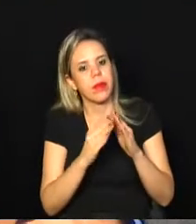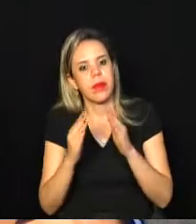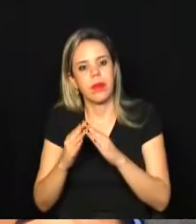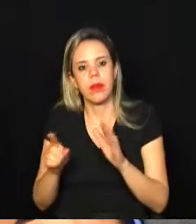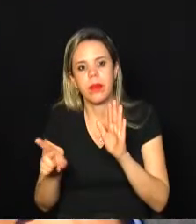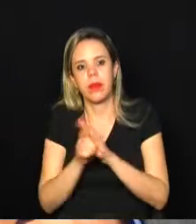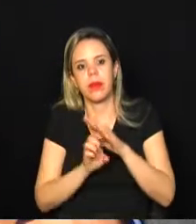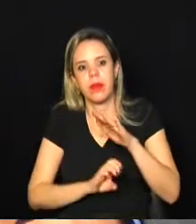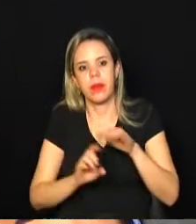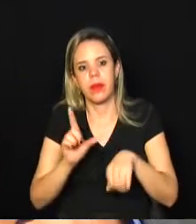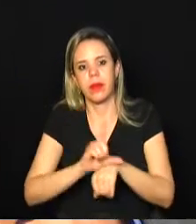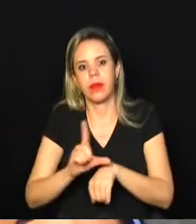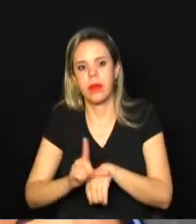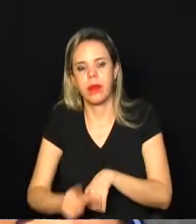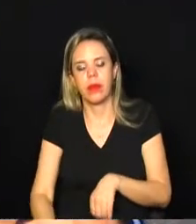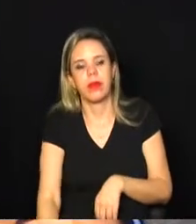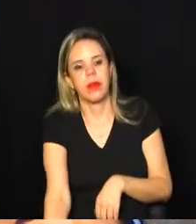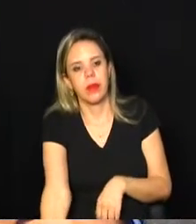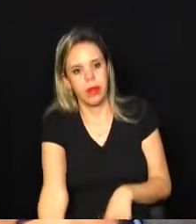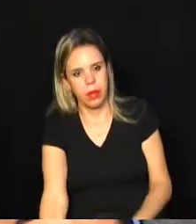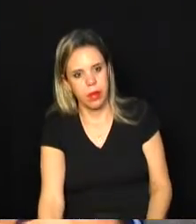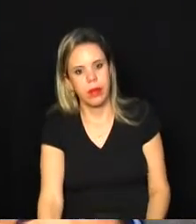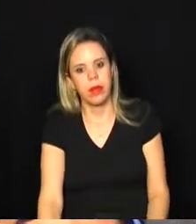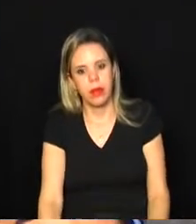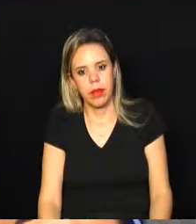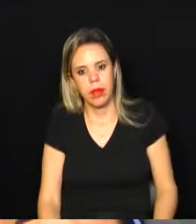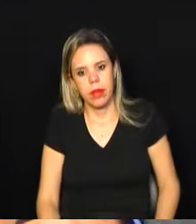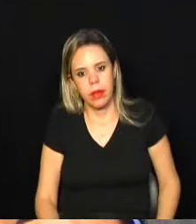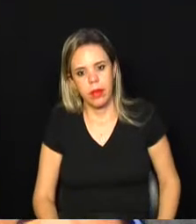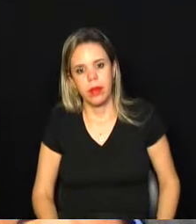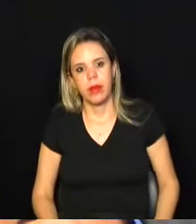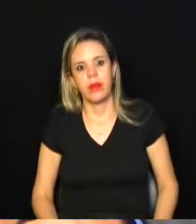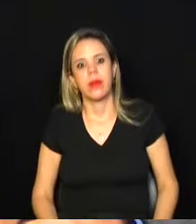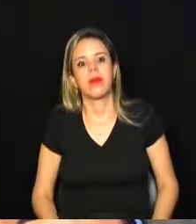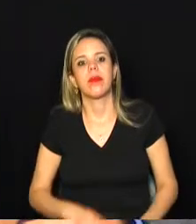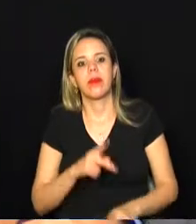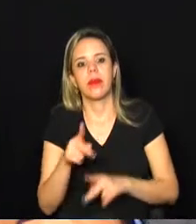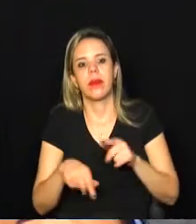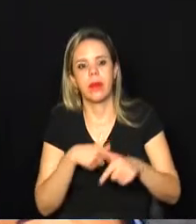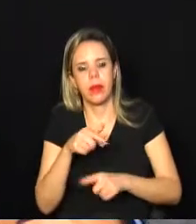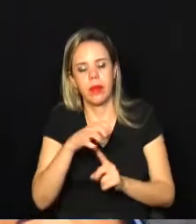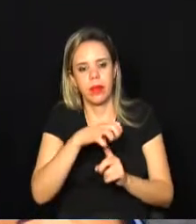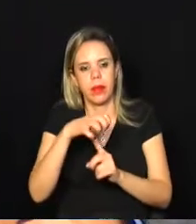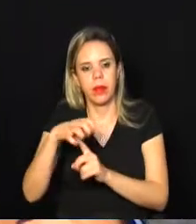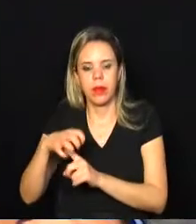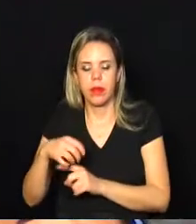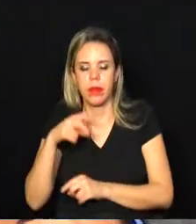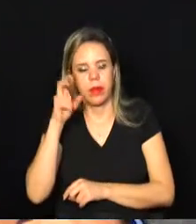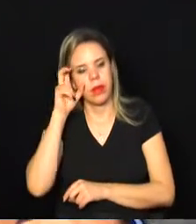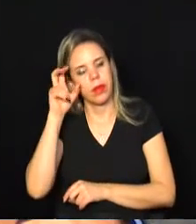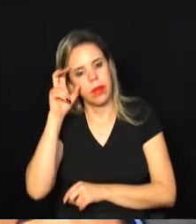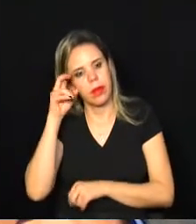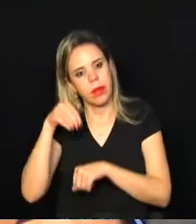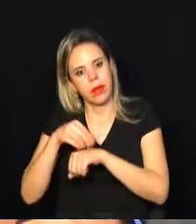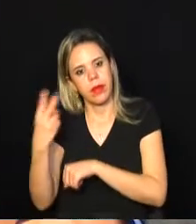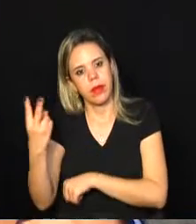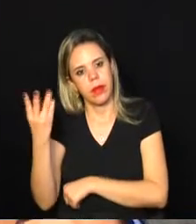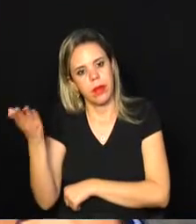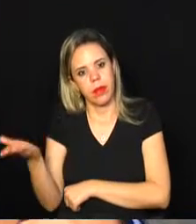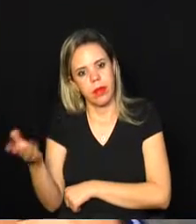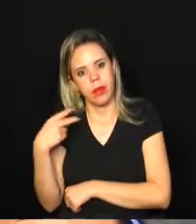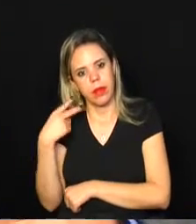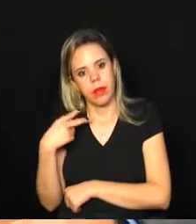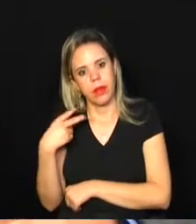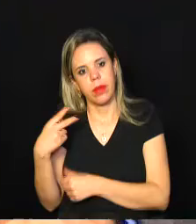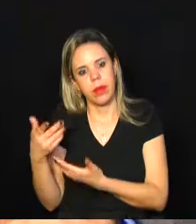empresários Comerciantes mas também dos informais então fica aqui Vereador Carlinhos o reconhecimento do